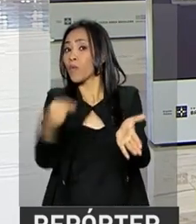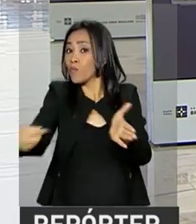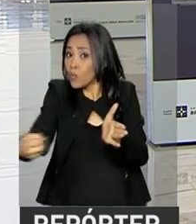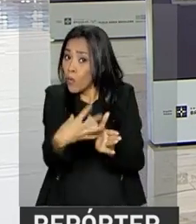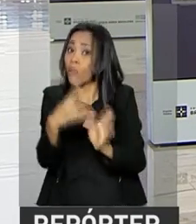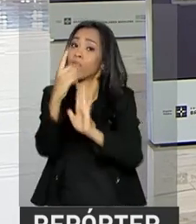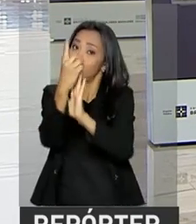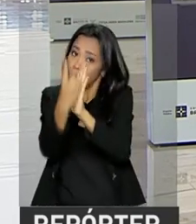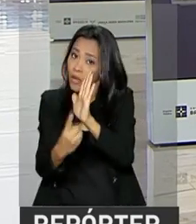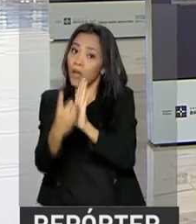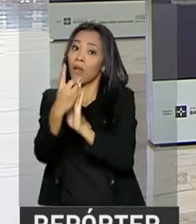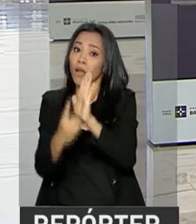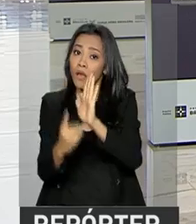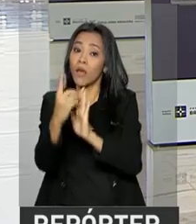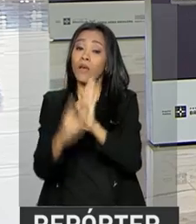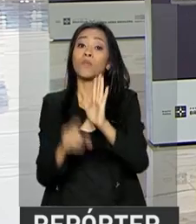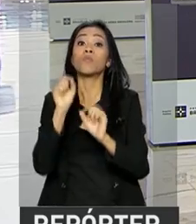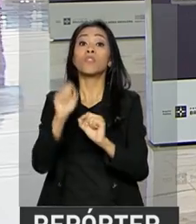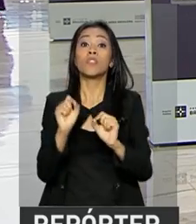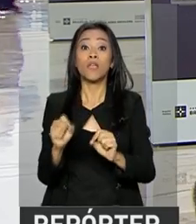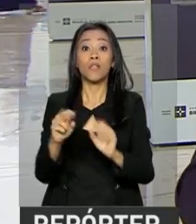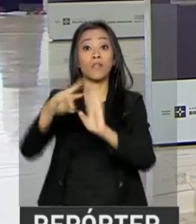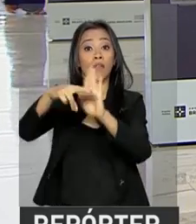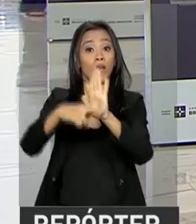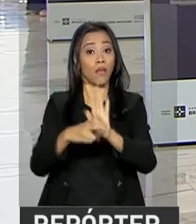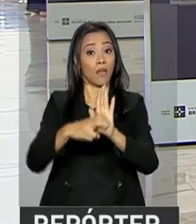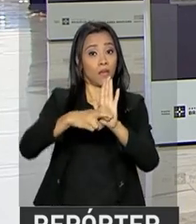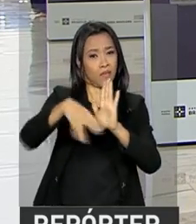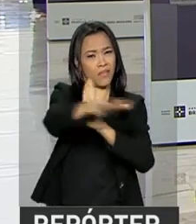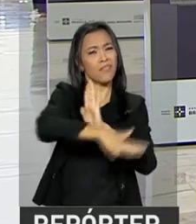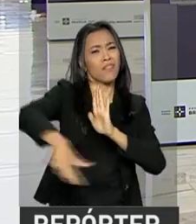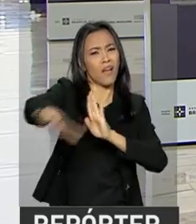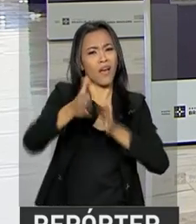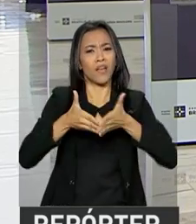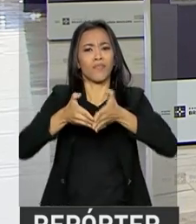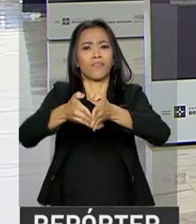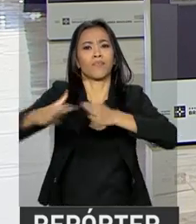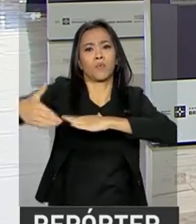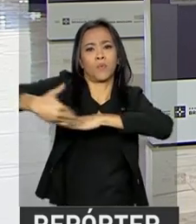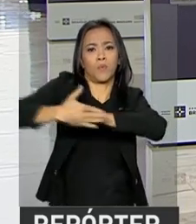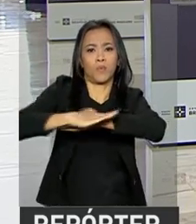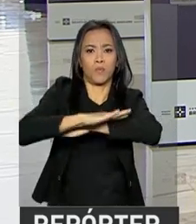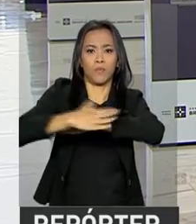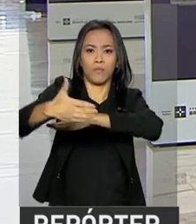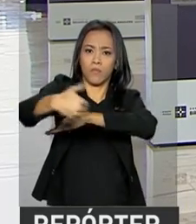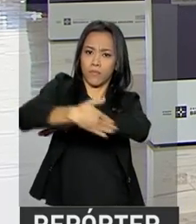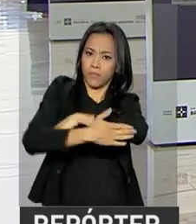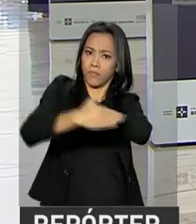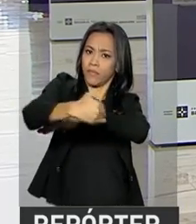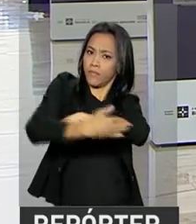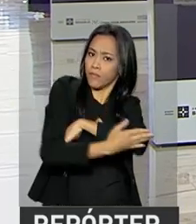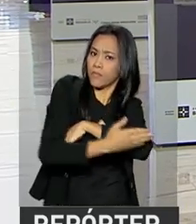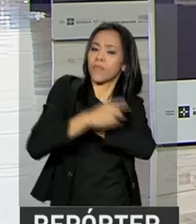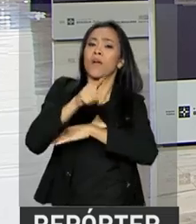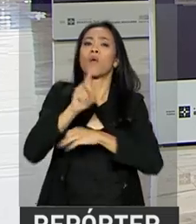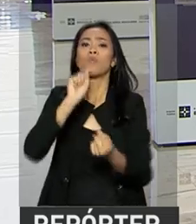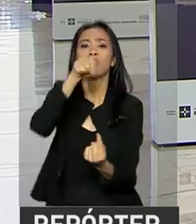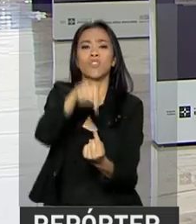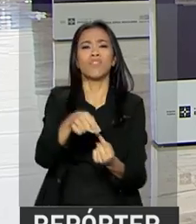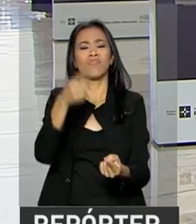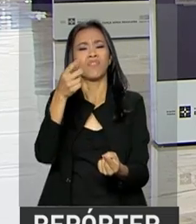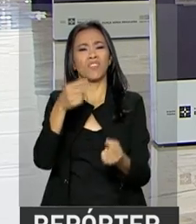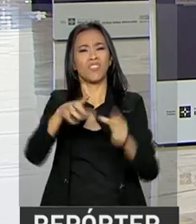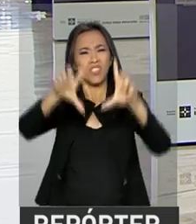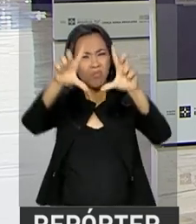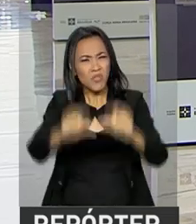de regularização portuária do Brasil que pretende aí e deve flexibilizar modernizar e desburocratizar